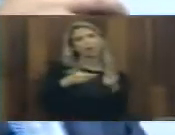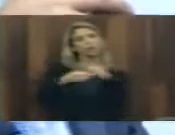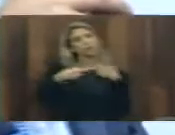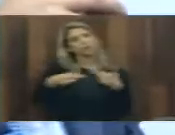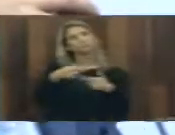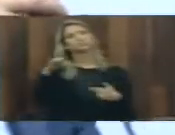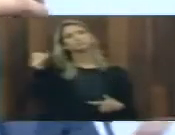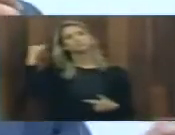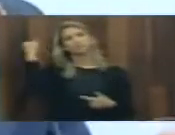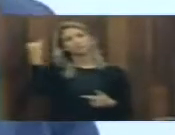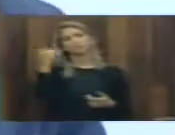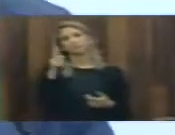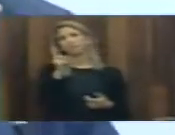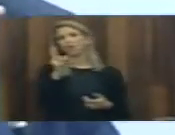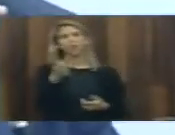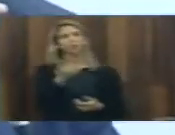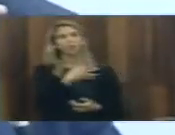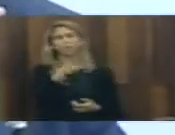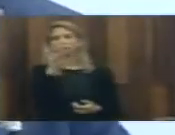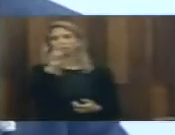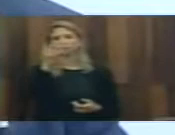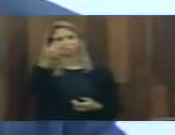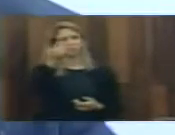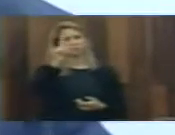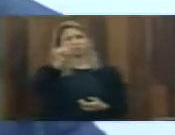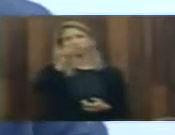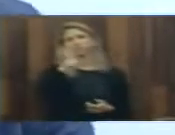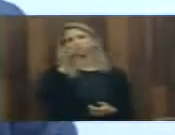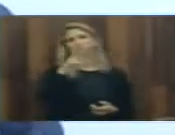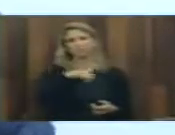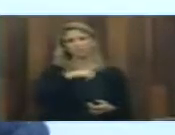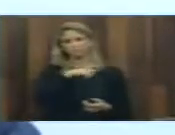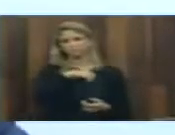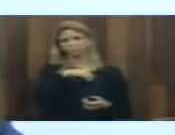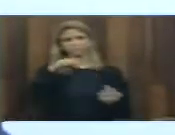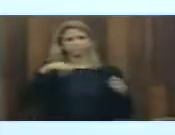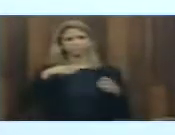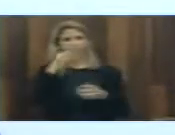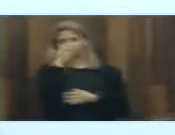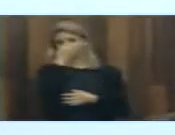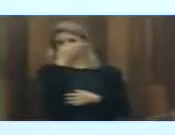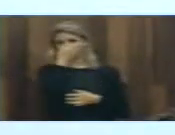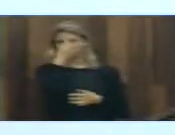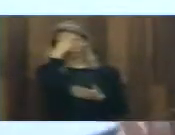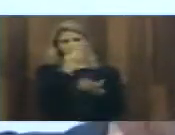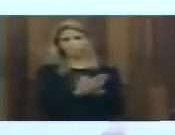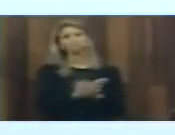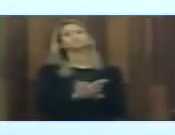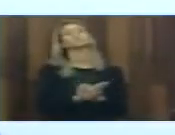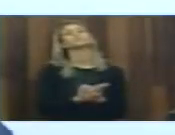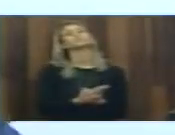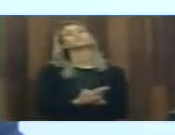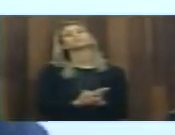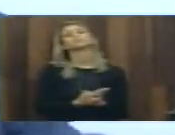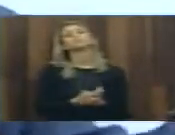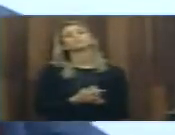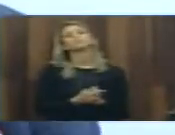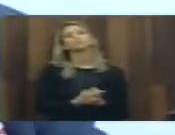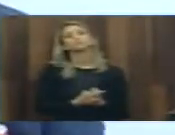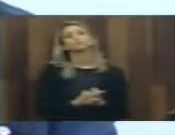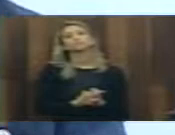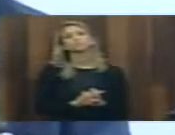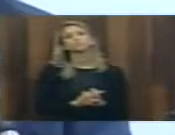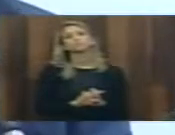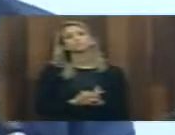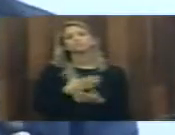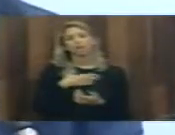nenhum novo custo, é a manutenção do custo que já existe. Portanto, na minha concepção, o argumento da procuradoria cai por terra. Então,